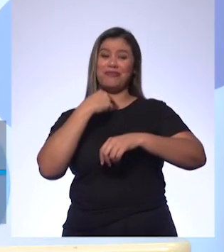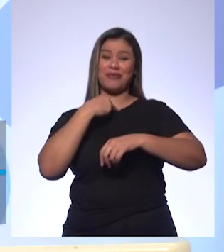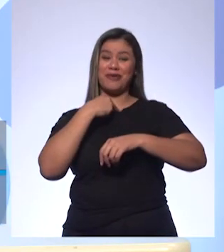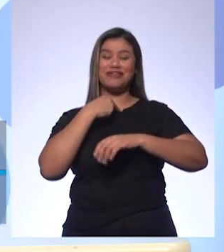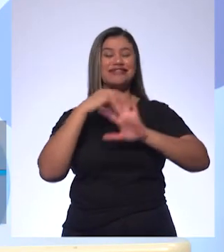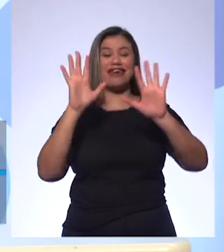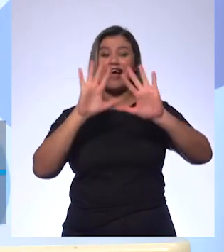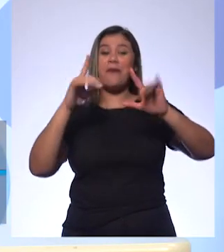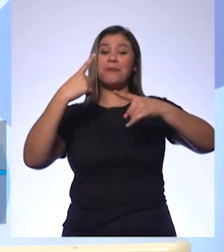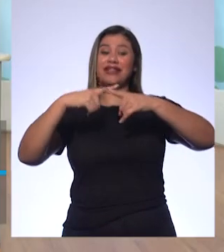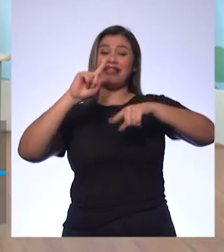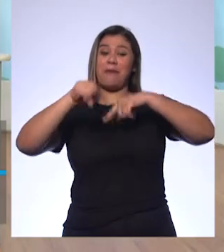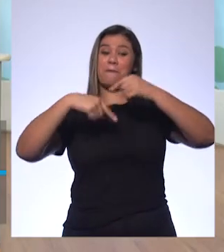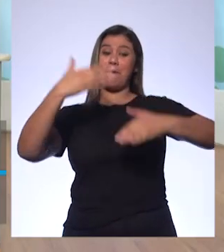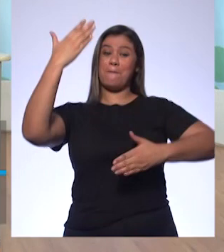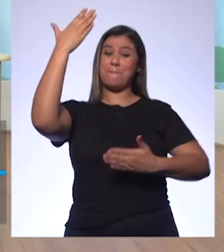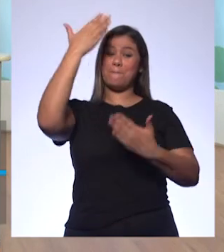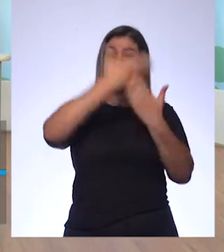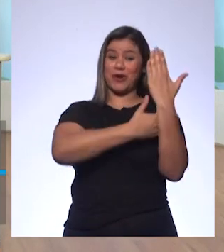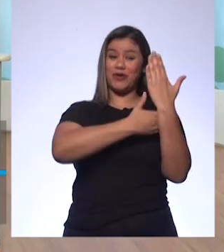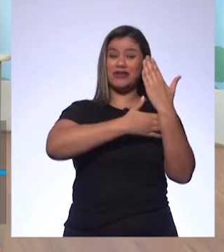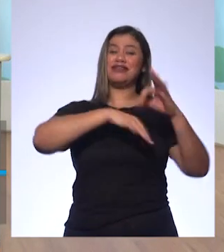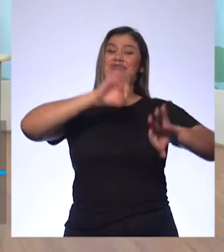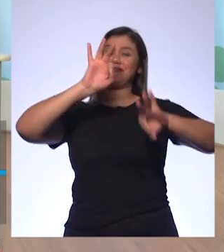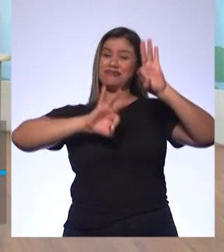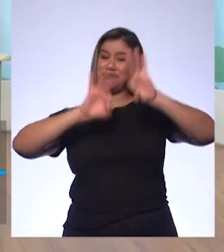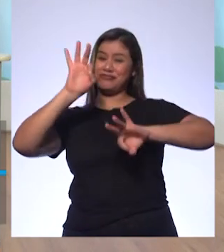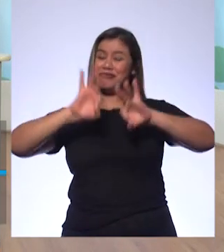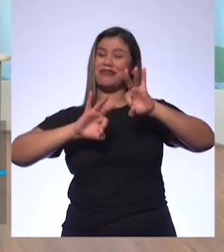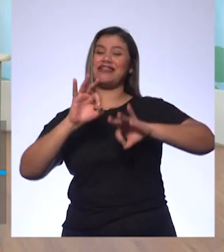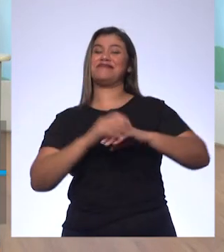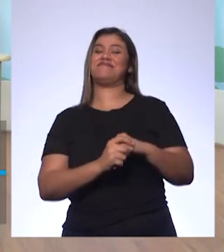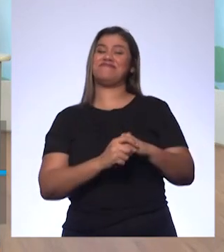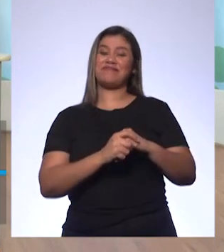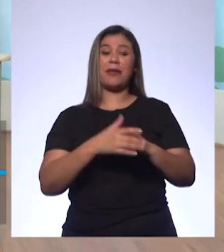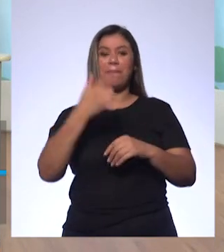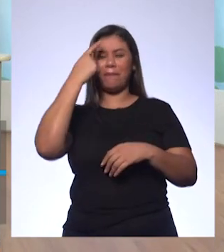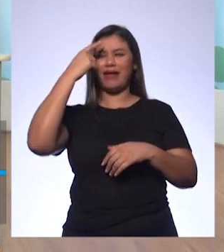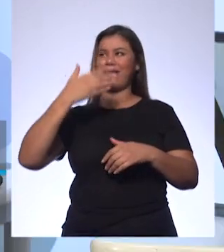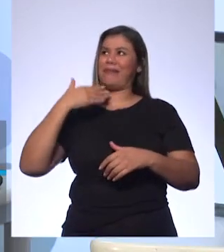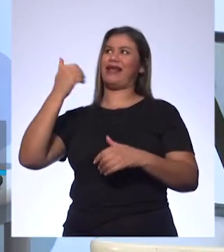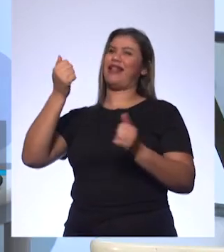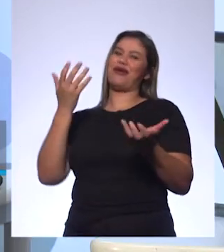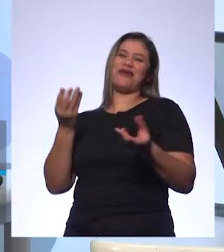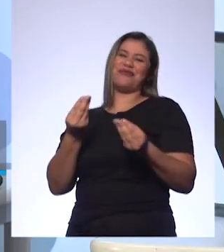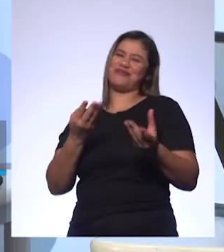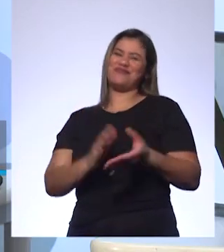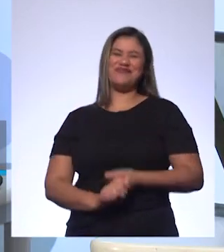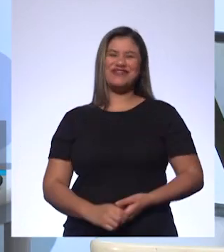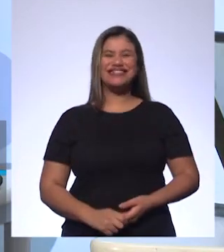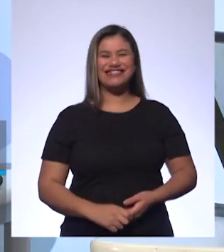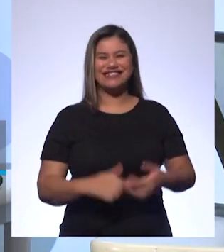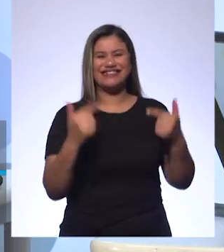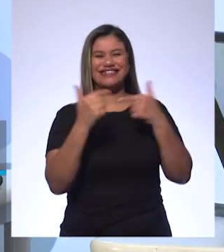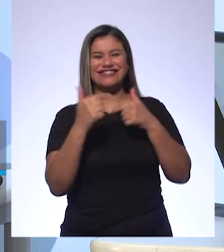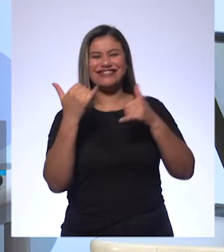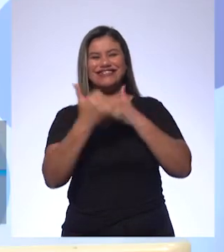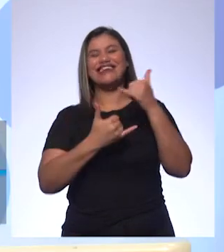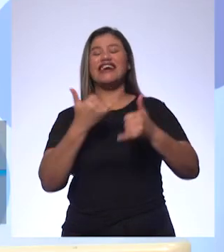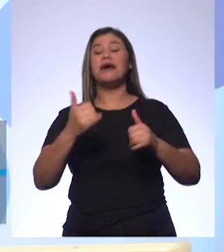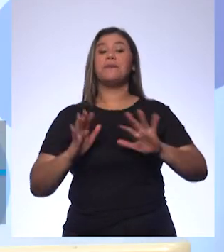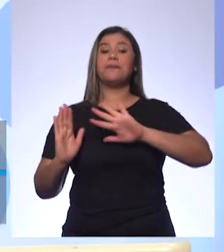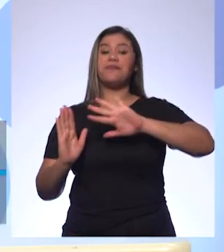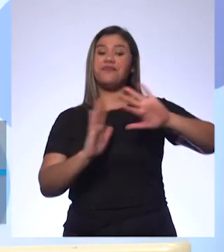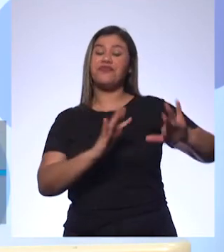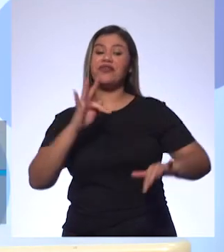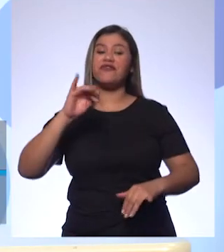qualquer momento. Né? Vai que é muito melhor, né, Andrea? Exatamente, vamos lá. Pois é. Então, bora lá. O que, que tem de resposta? Vamos lá. O Felipe, da